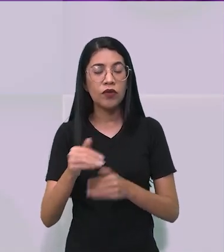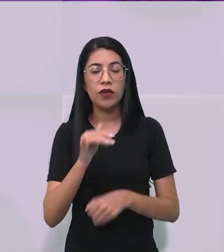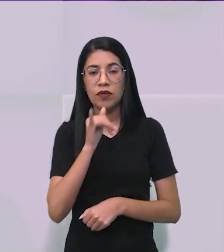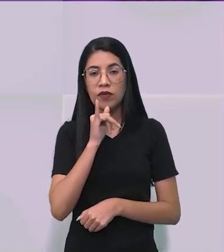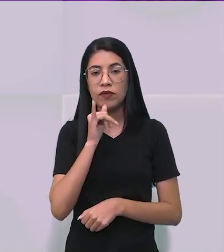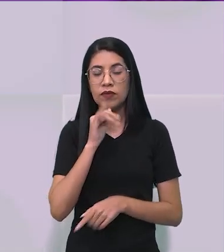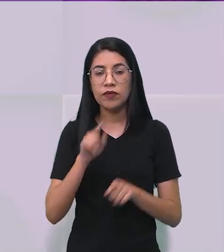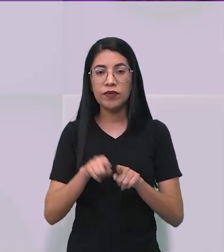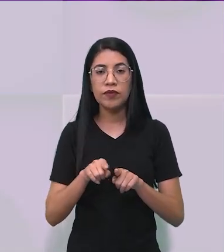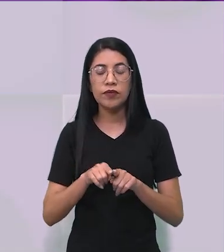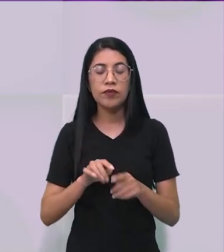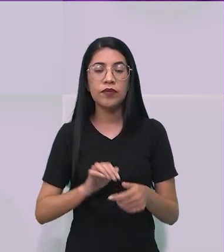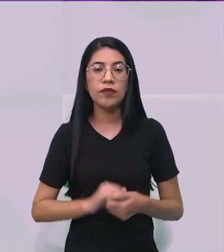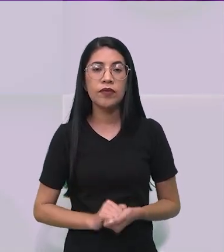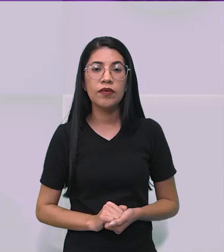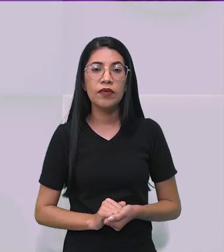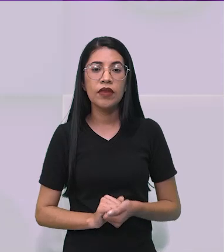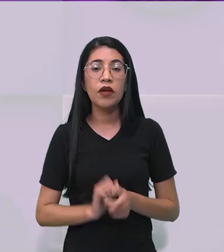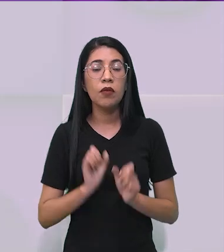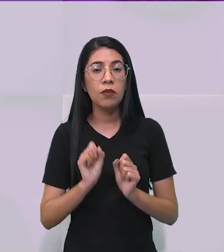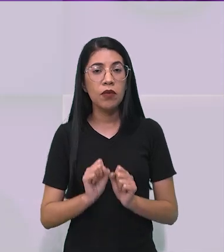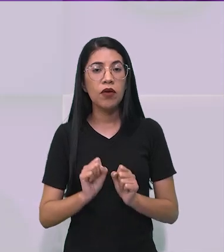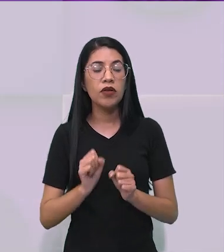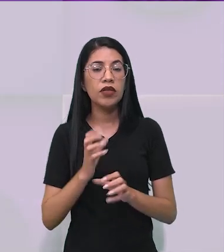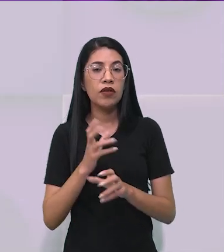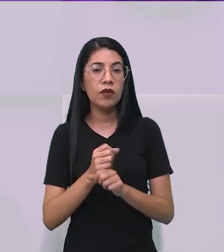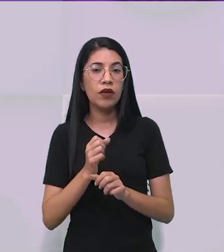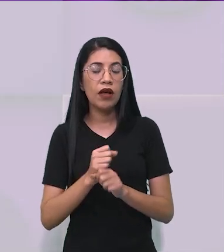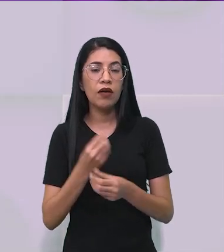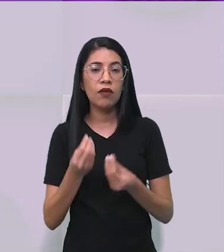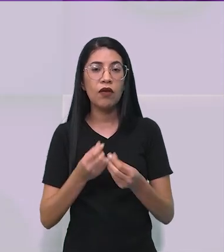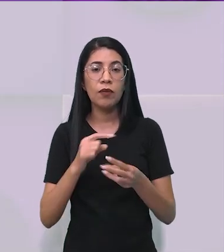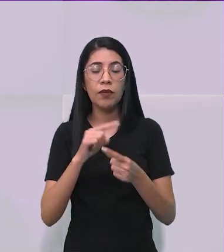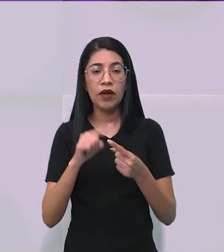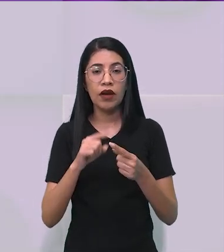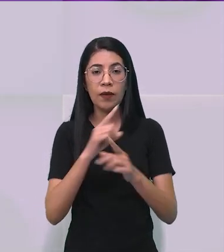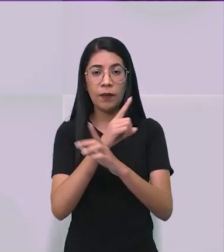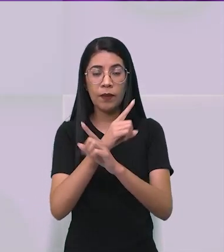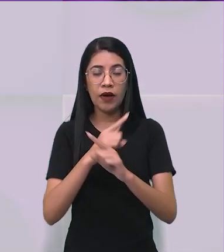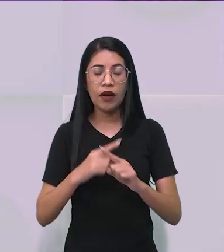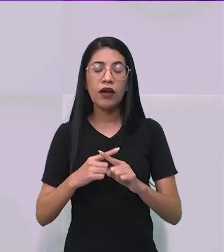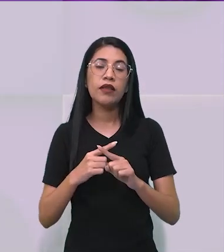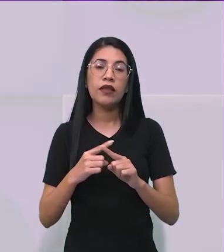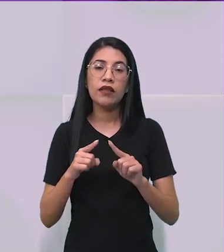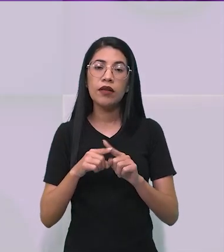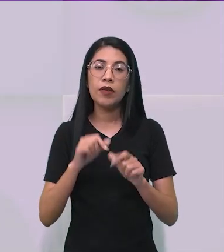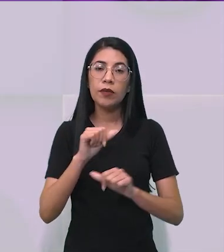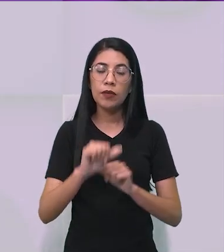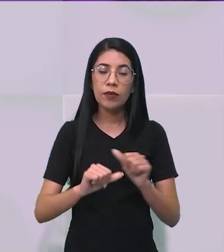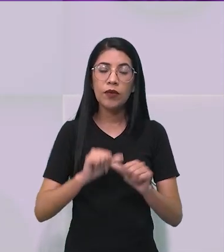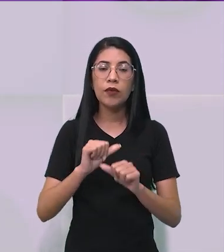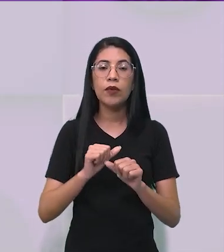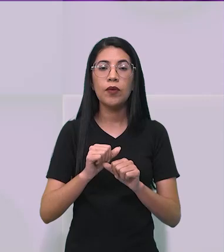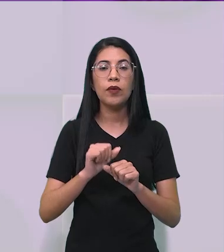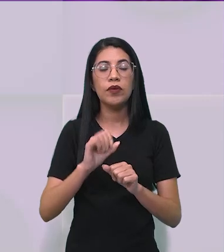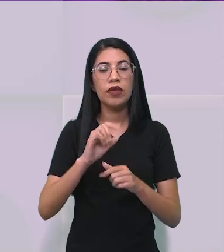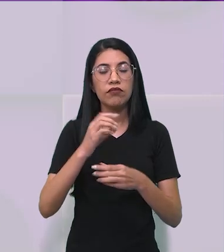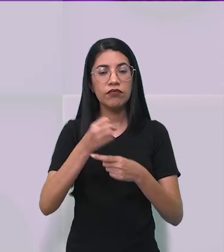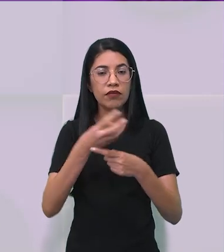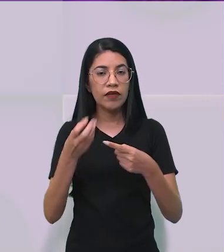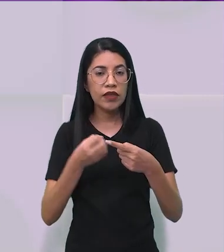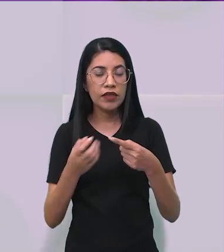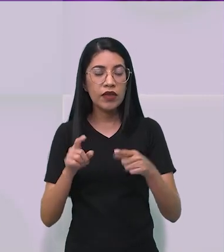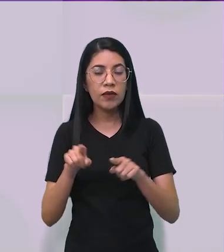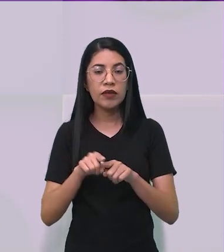posso calcular uma porcentagem pela regra de 3, transformando em fração, transformando em decimal. Lembrando que